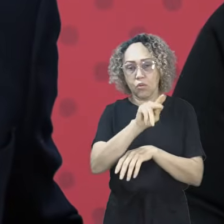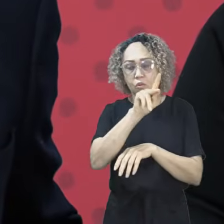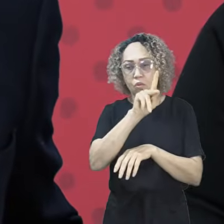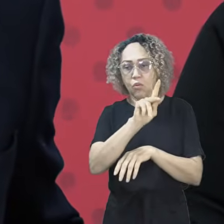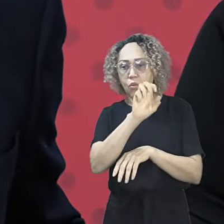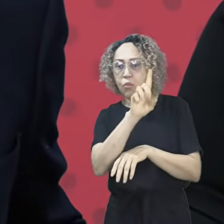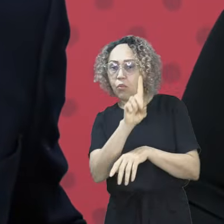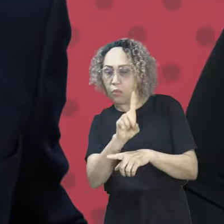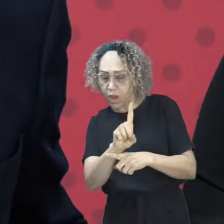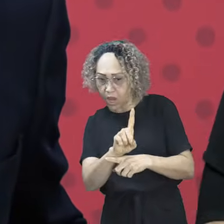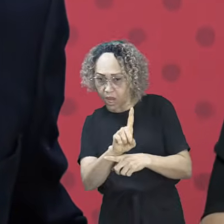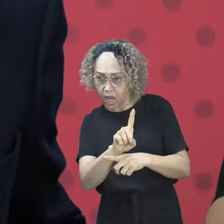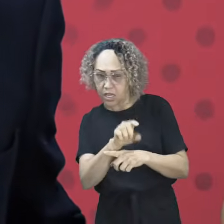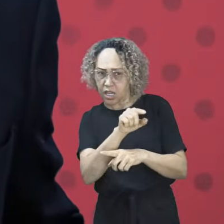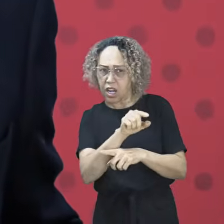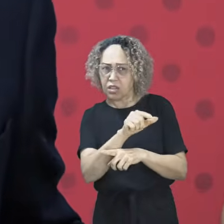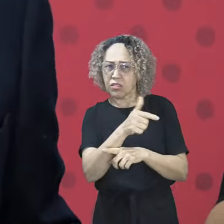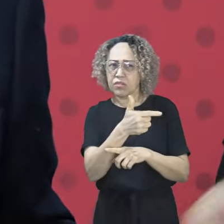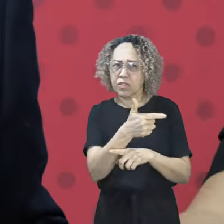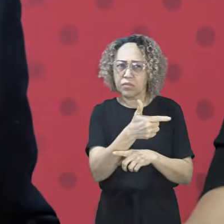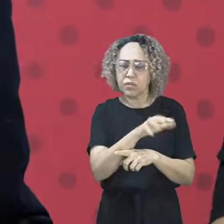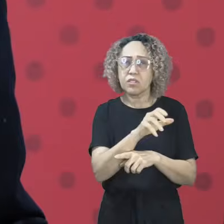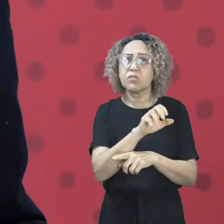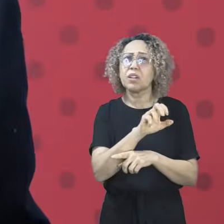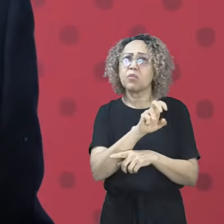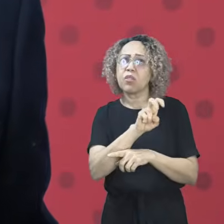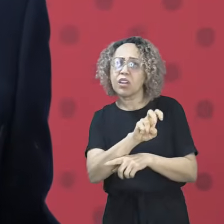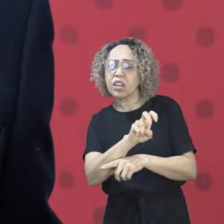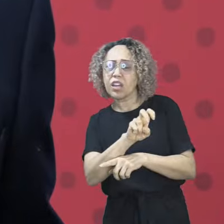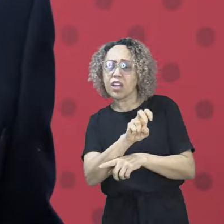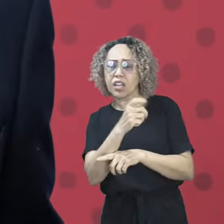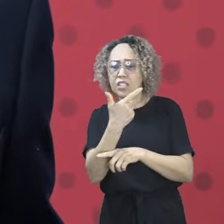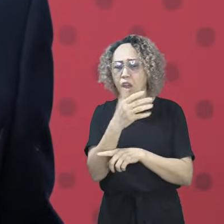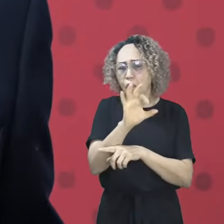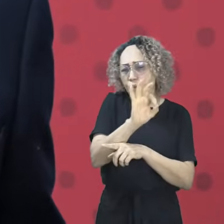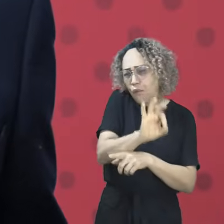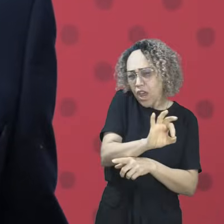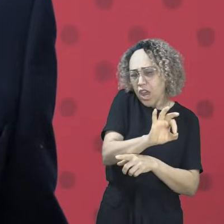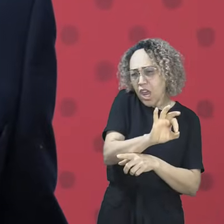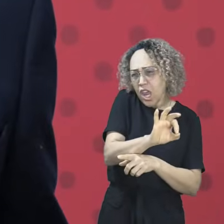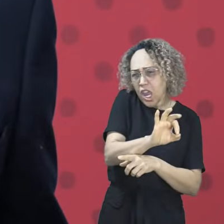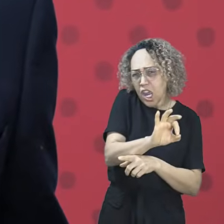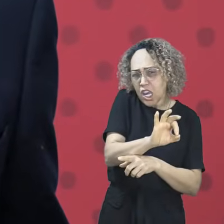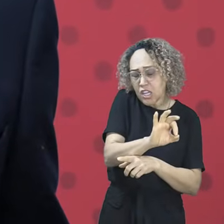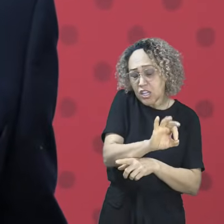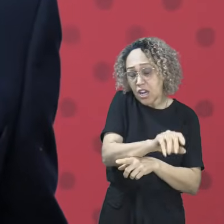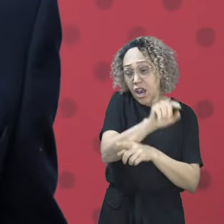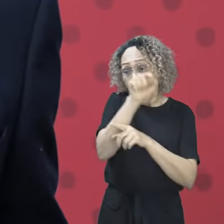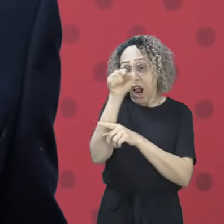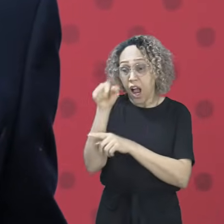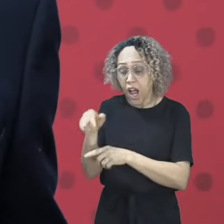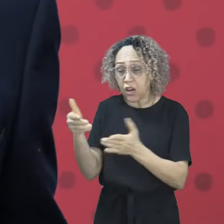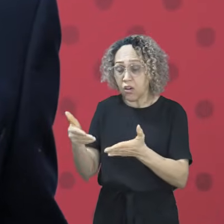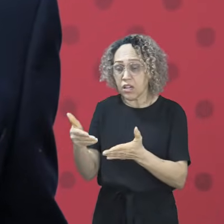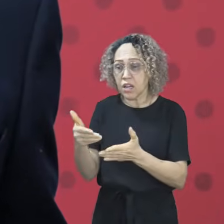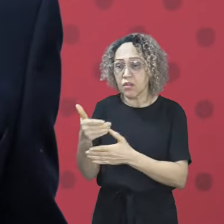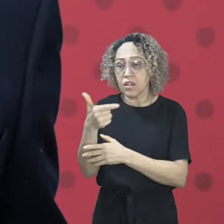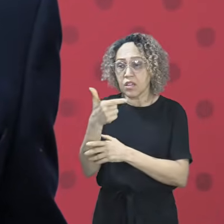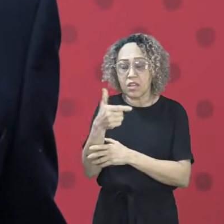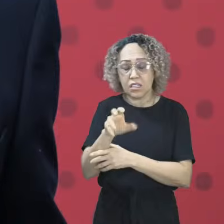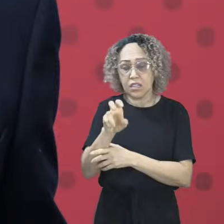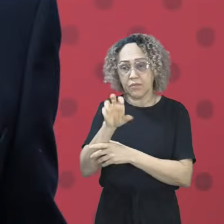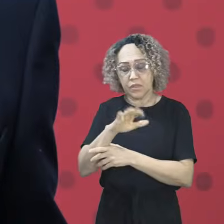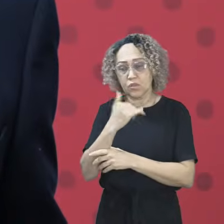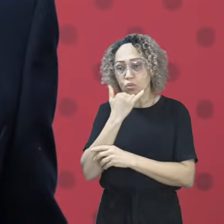520, e agora tivemos 548 mil. Então, foi o processo de eleição direta que